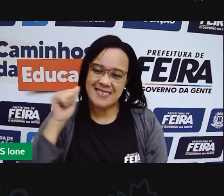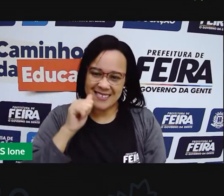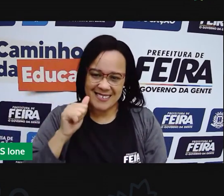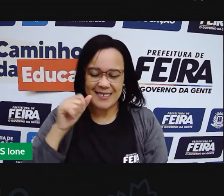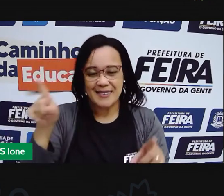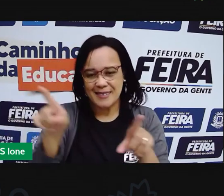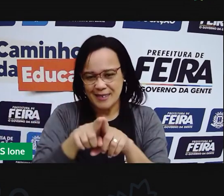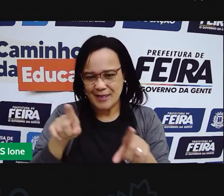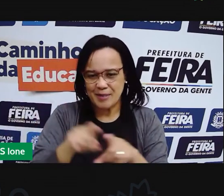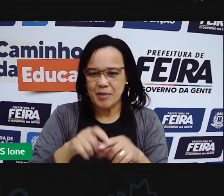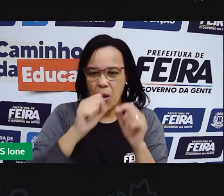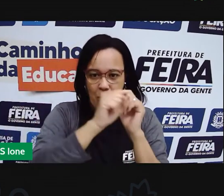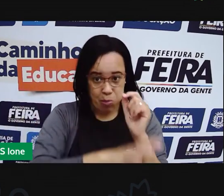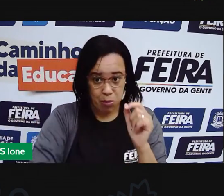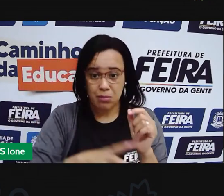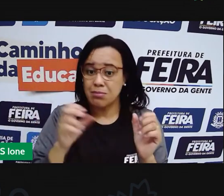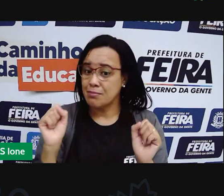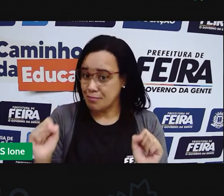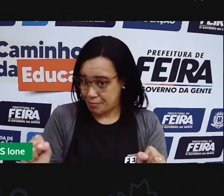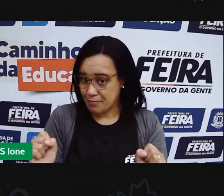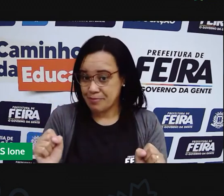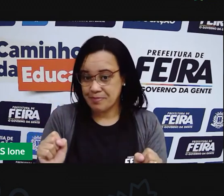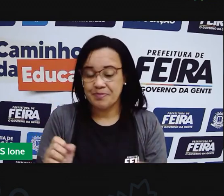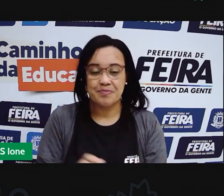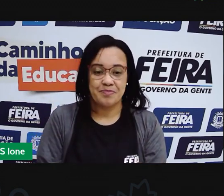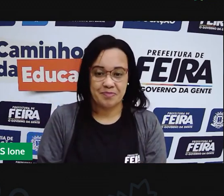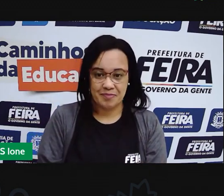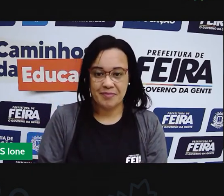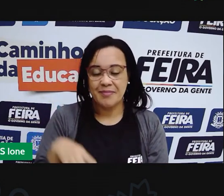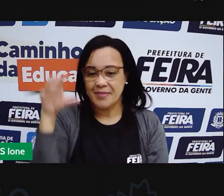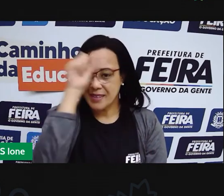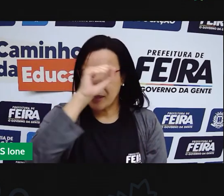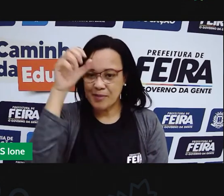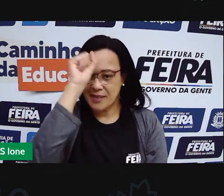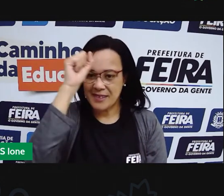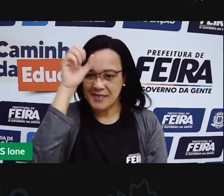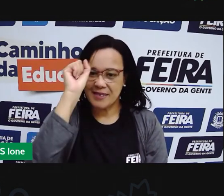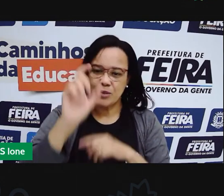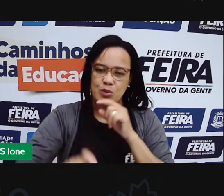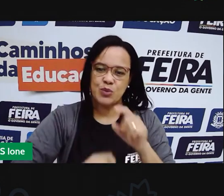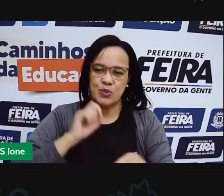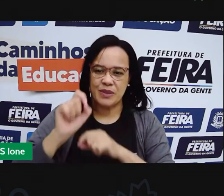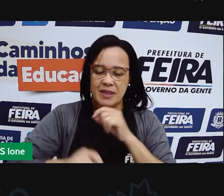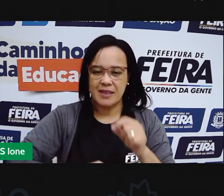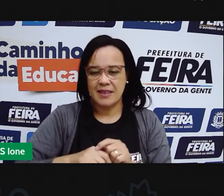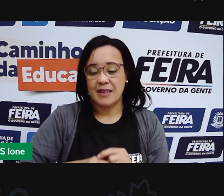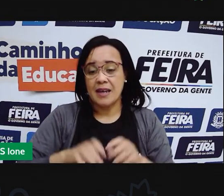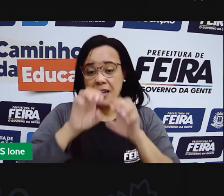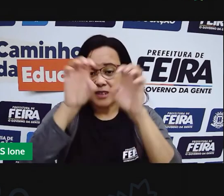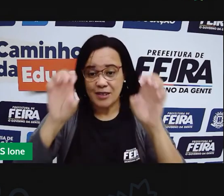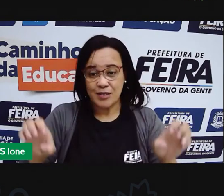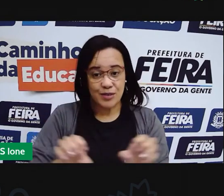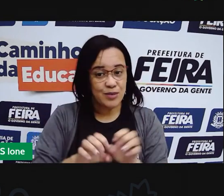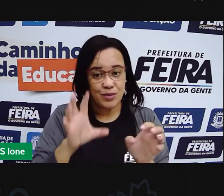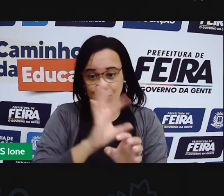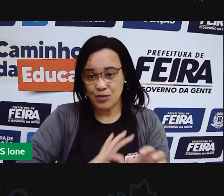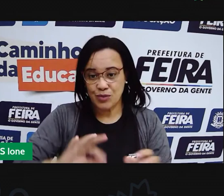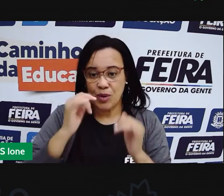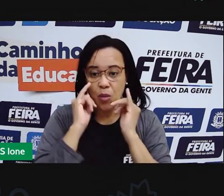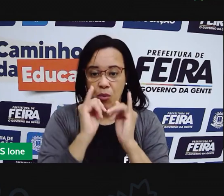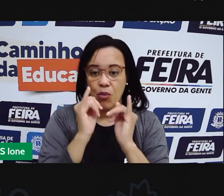Contém. E ter aprendido ali a reconhecer a estrutura